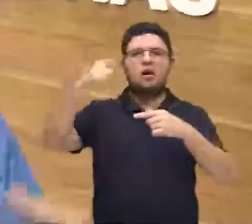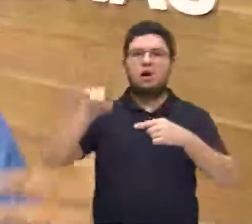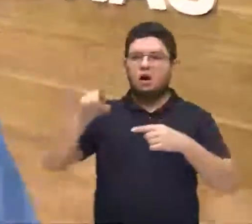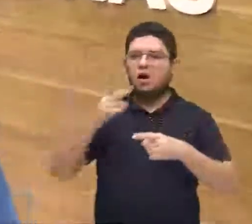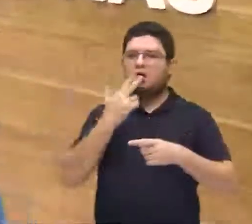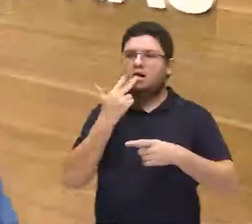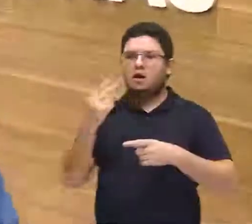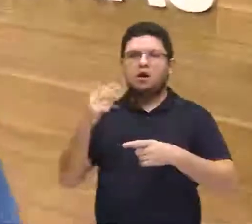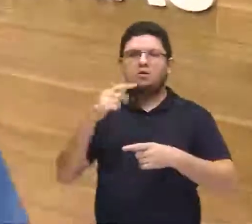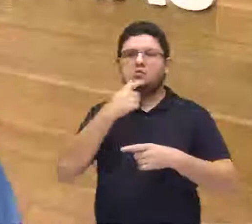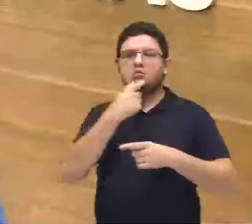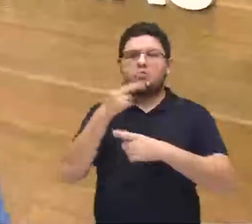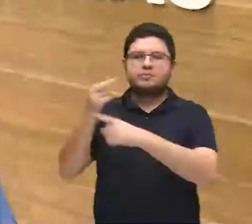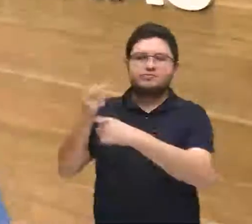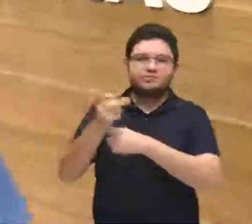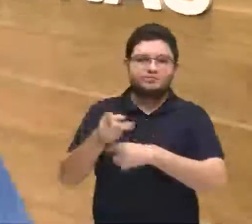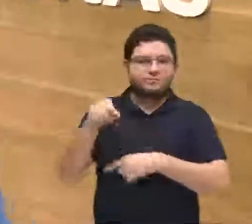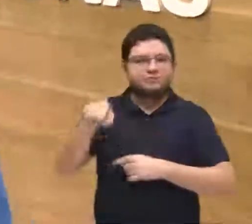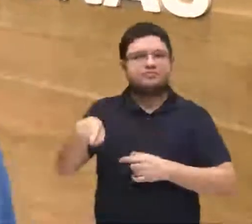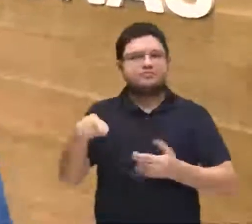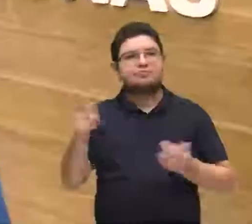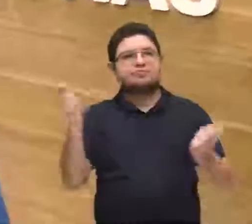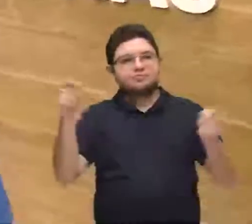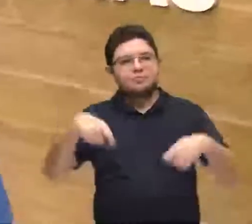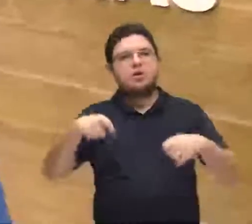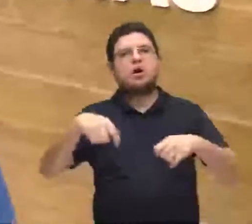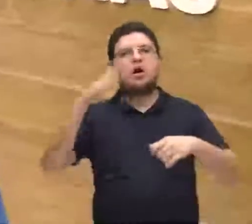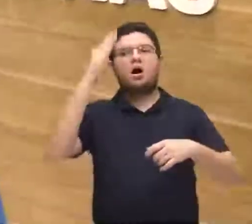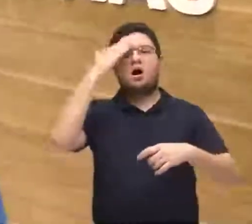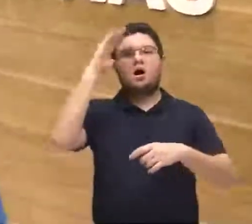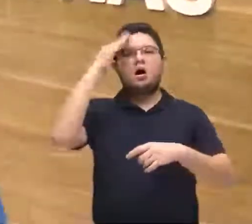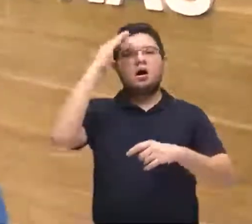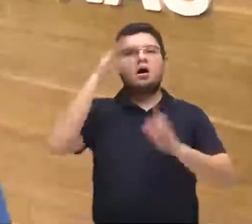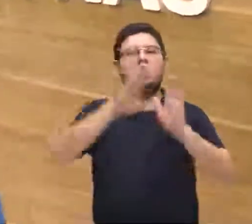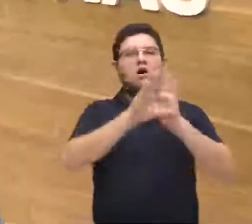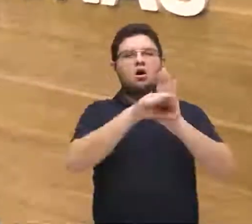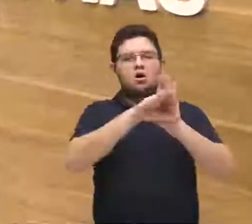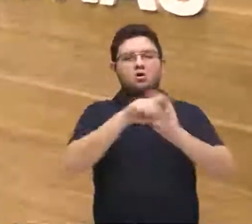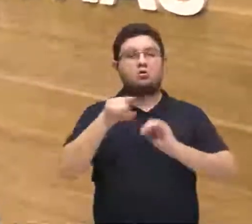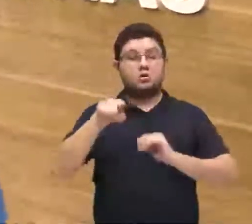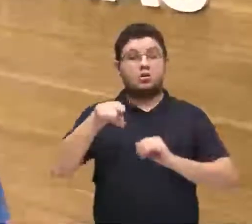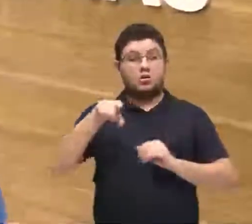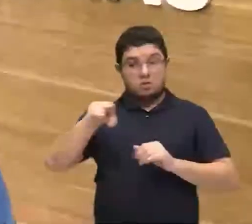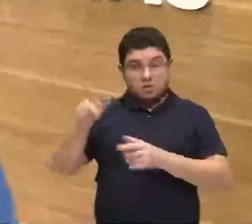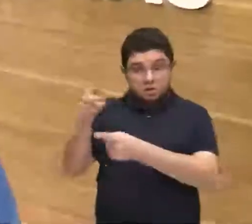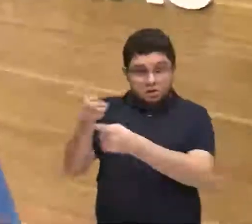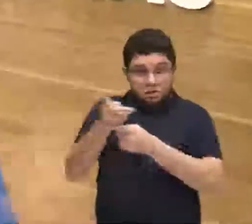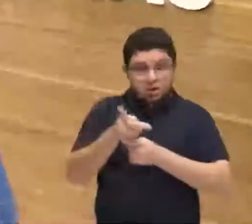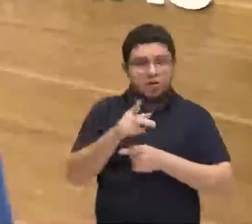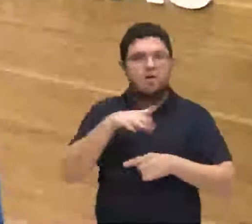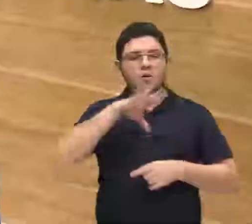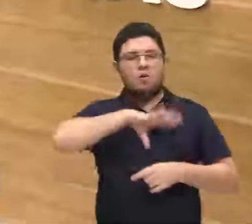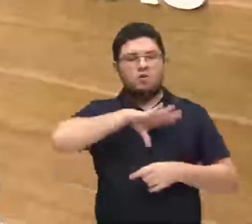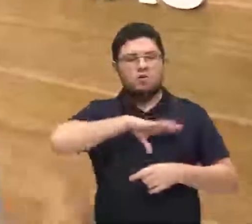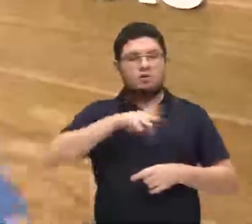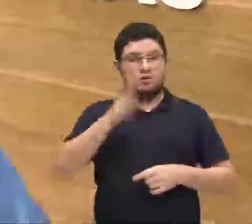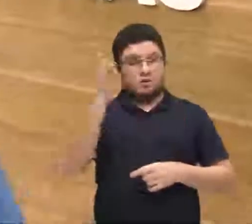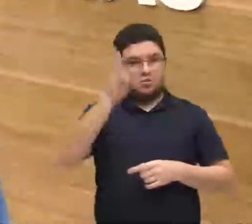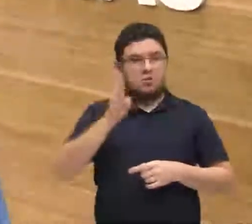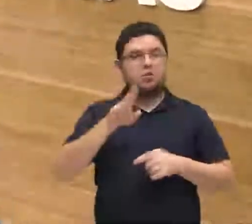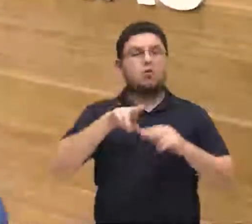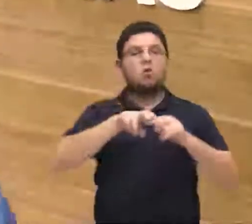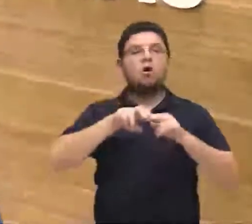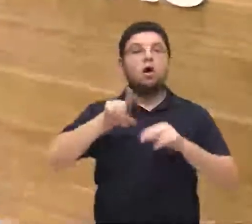sendo emprestados do inglês, que já tinha esses termos, no caso do português brasileiro. É bom citar porque lá em Portugal